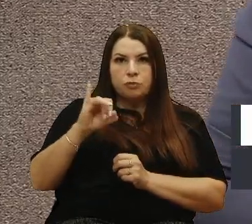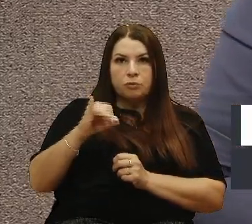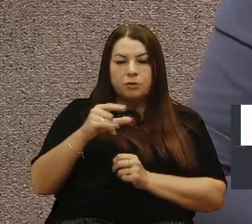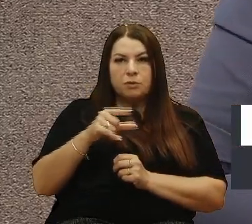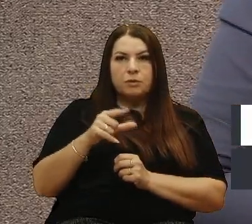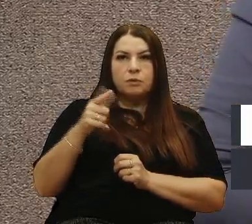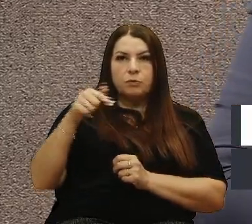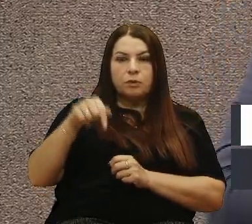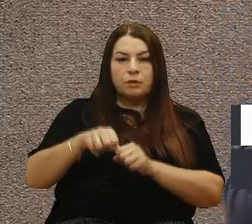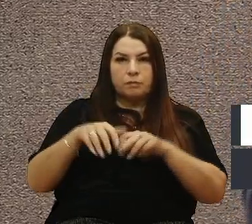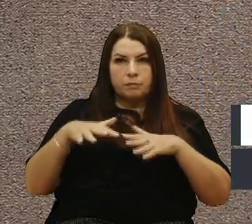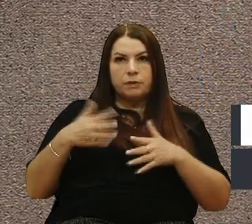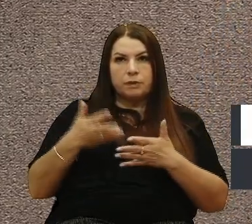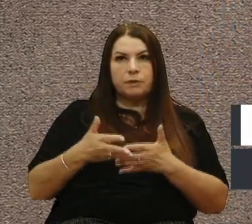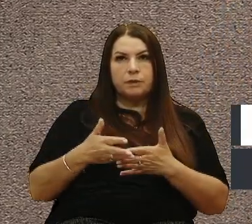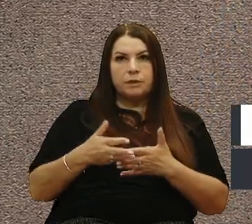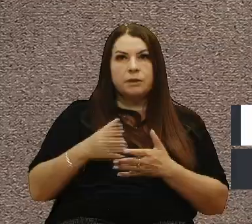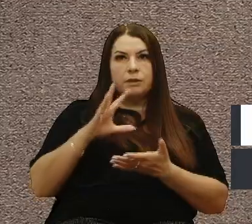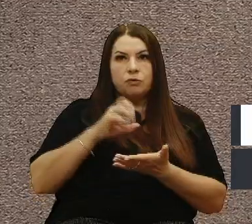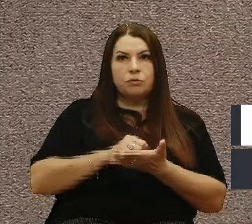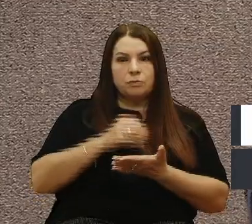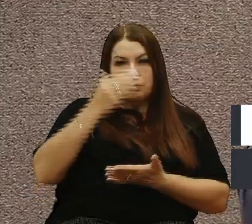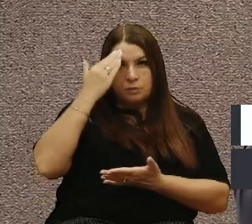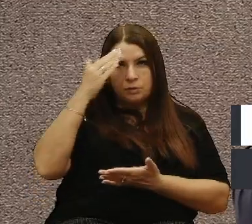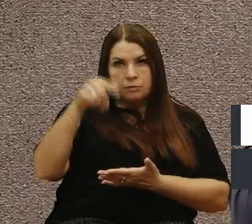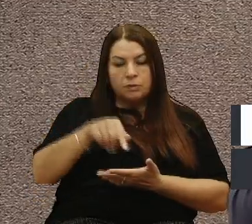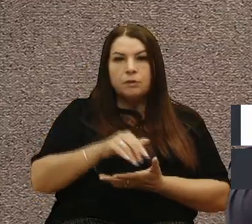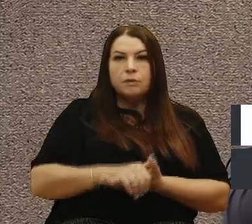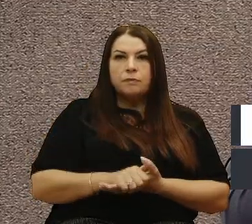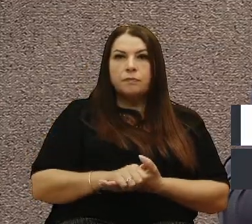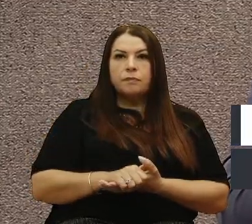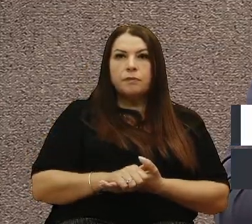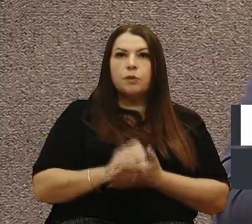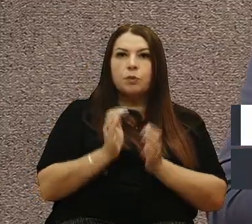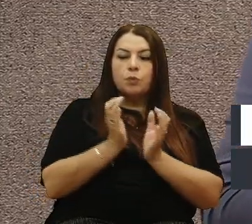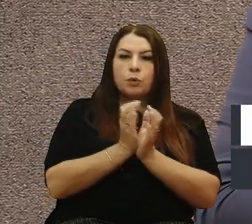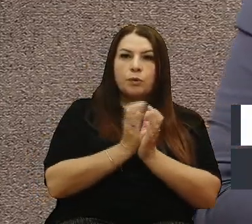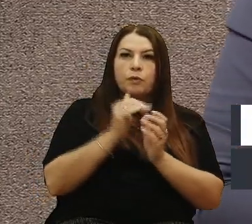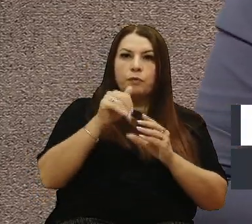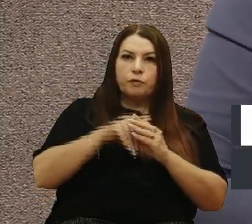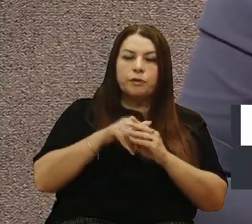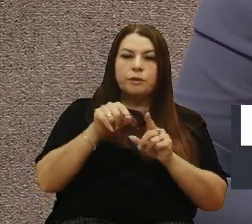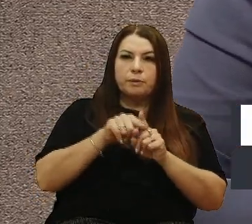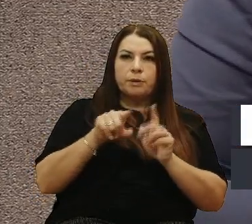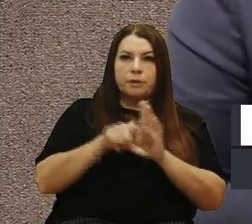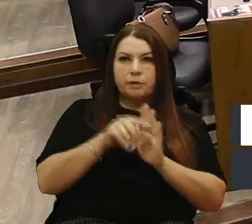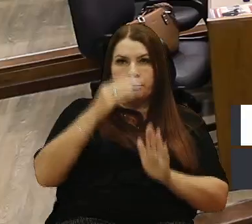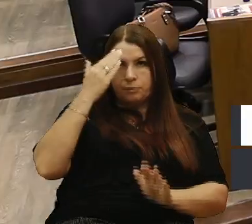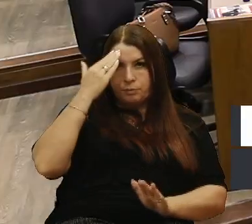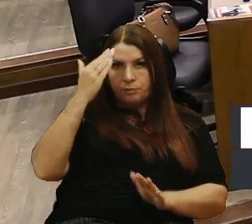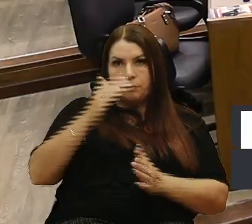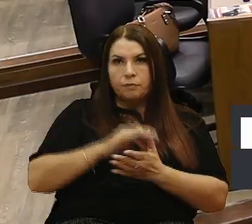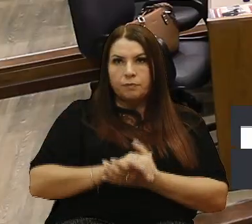não está em plenário aqui, mas enfim, deixa registrado o agradecimento para ele, e aos colegas que votarão também esta lei. Muito obrigado. Obrigado.